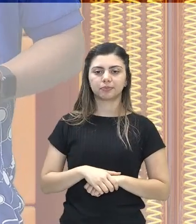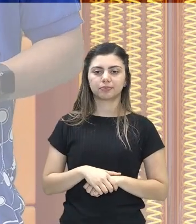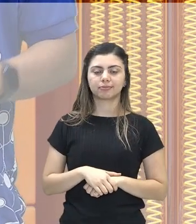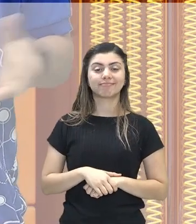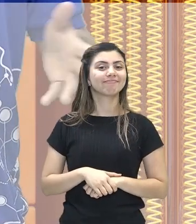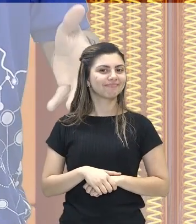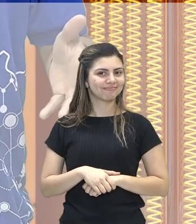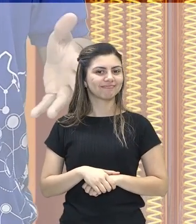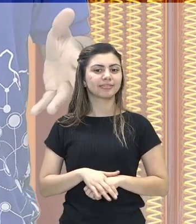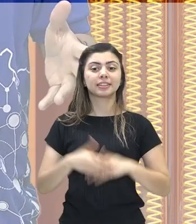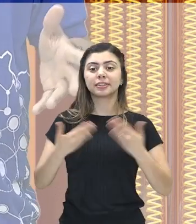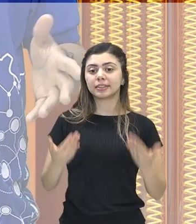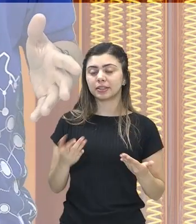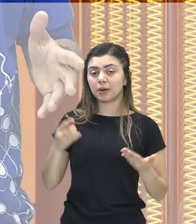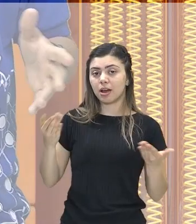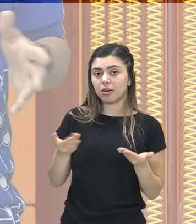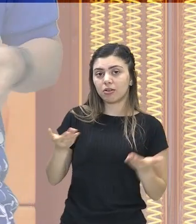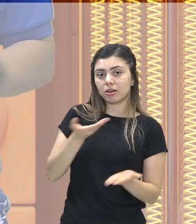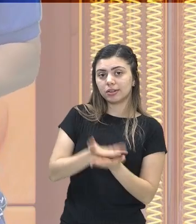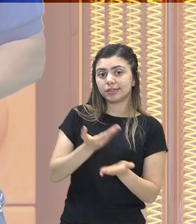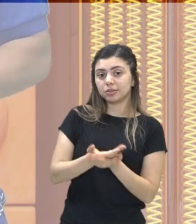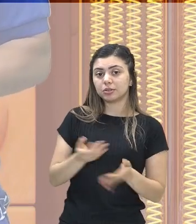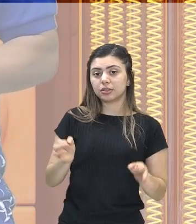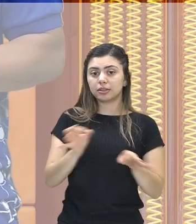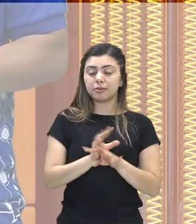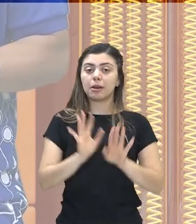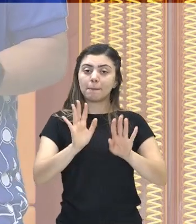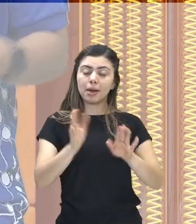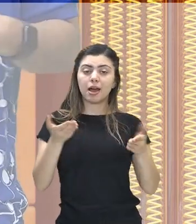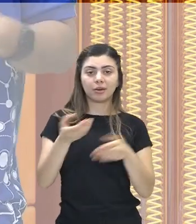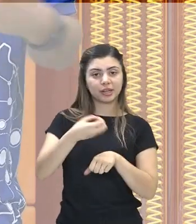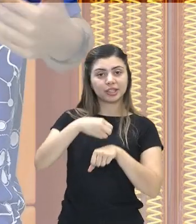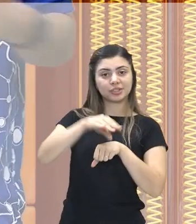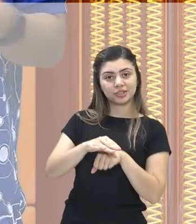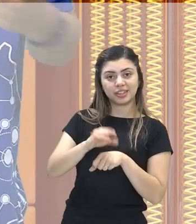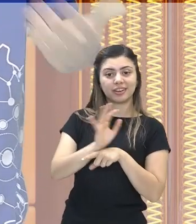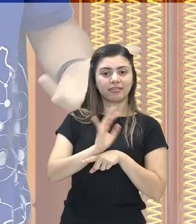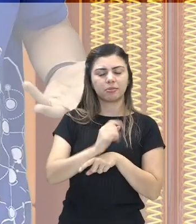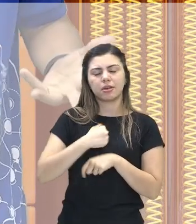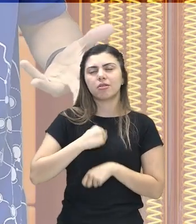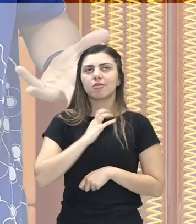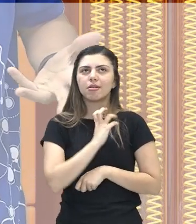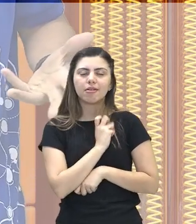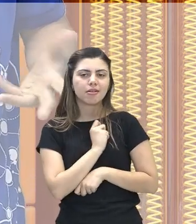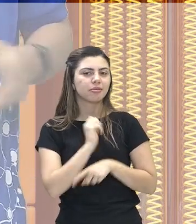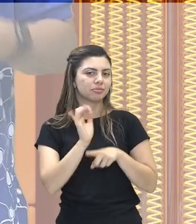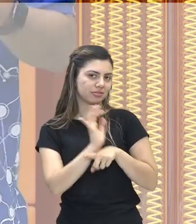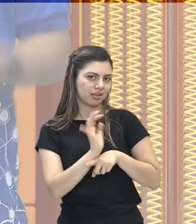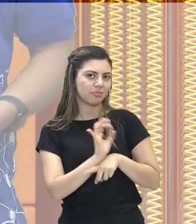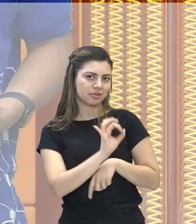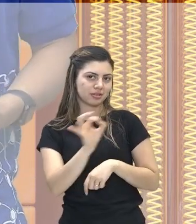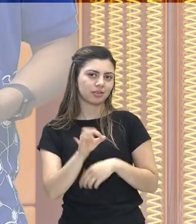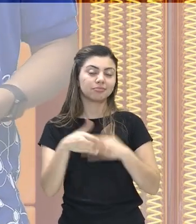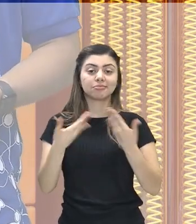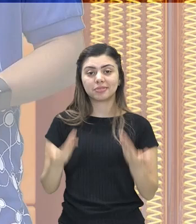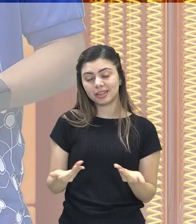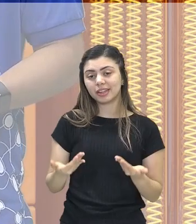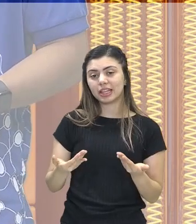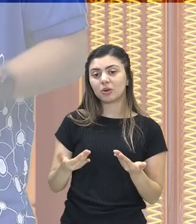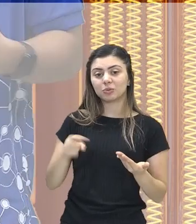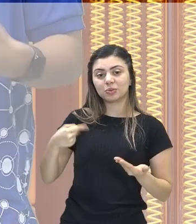Bom, pessoal, eu vou finalizar essa aula agora com vocês sugerindo alguns filmes. Eu gosto muito de cinema, né? E é lógico que